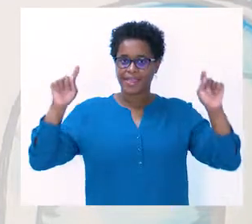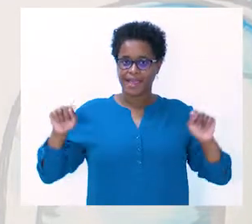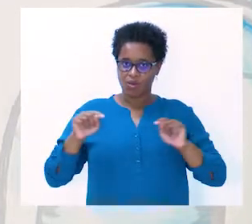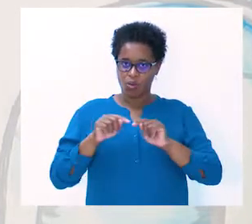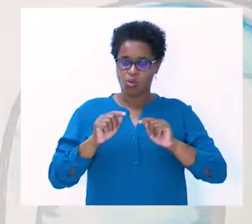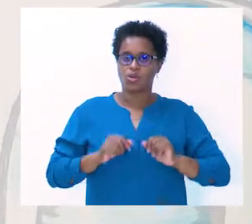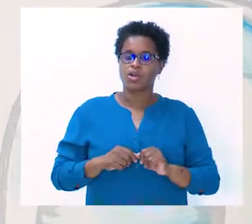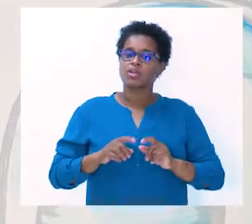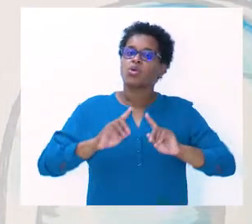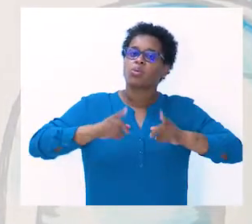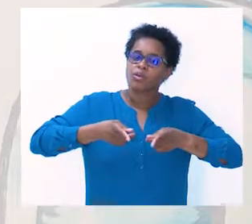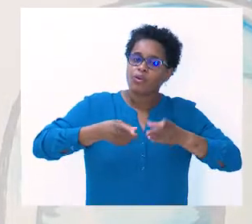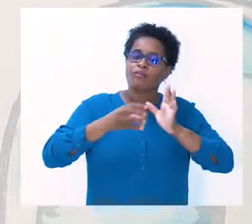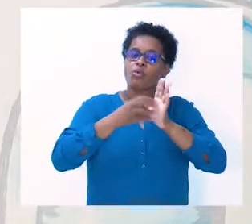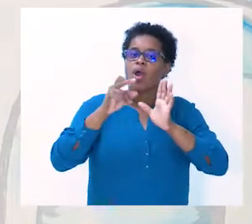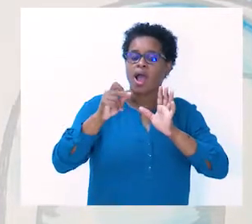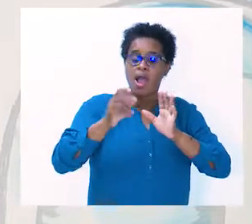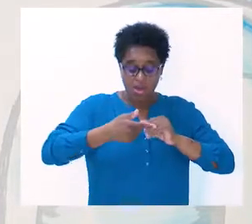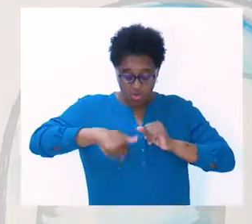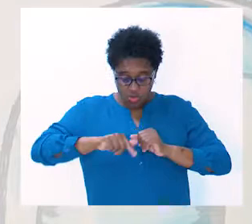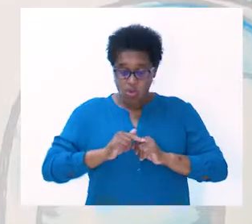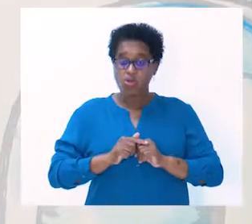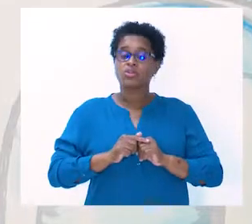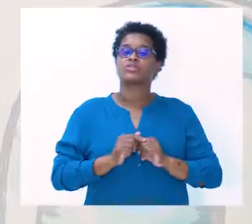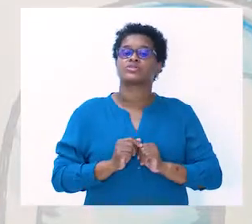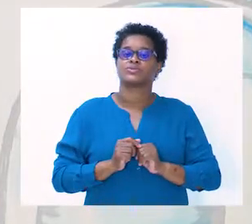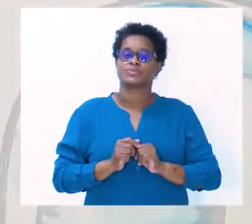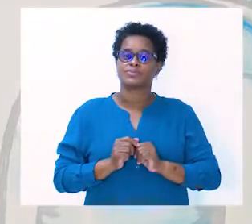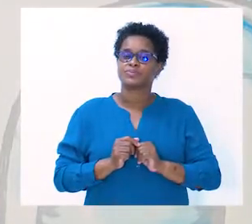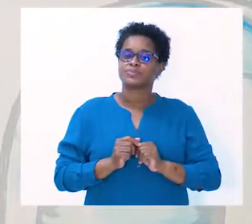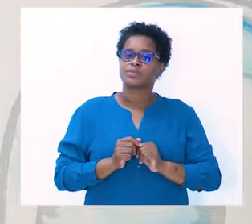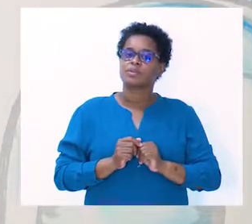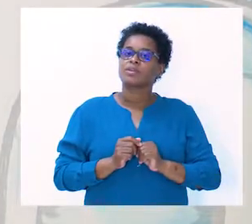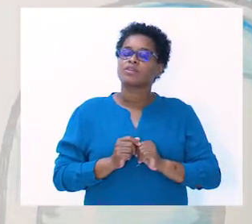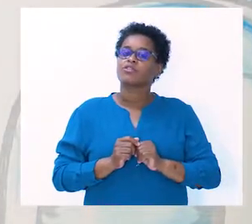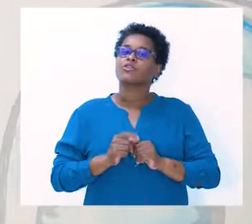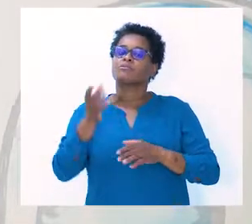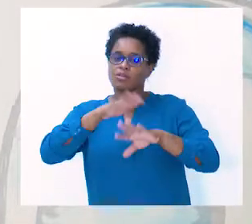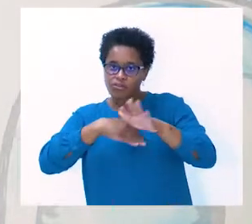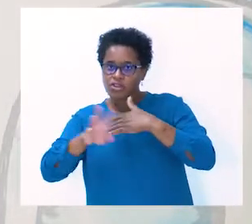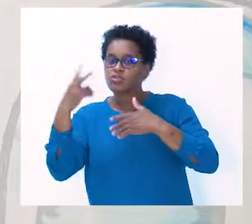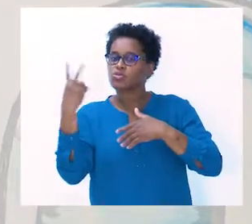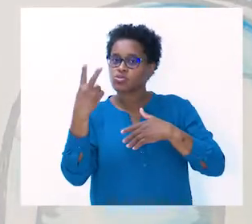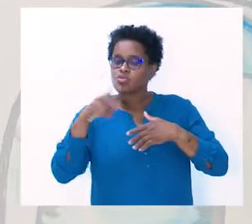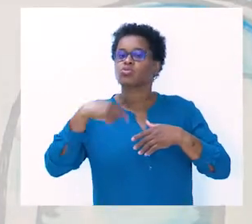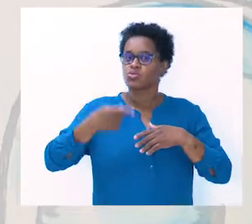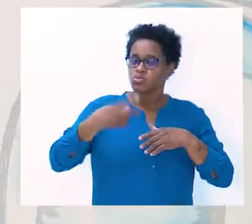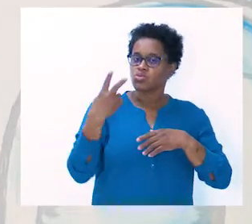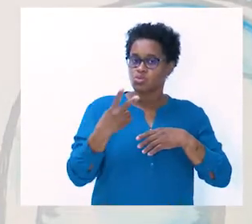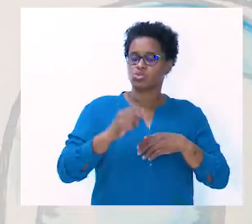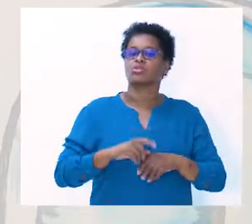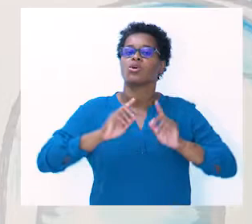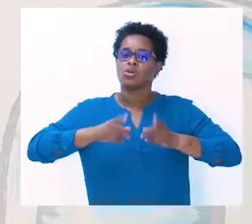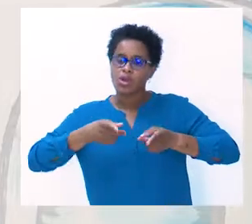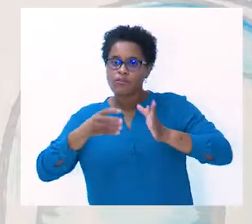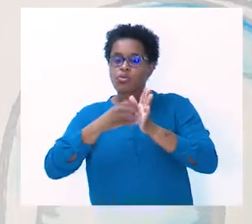retângulo. A partir de figura A, nós crescemos os outros dois. A partir de figura A,